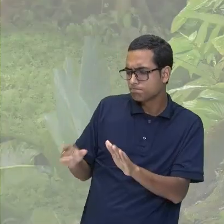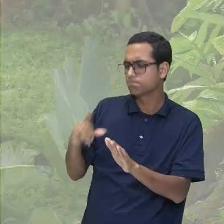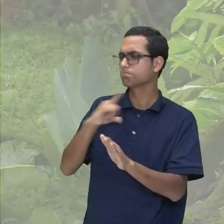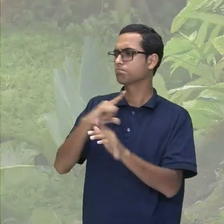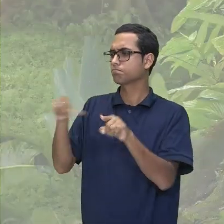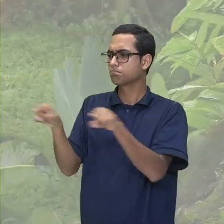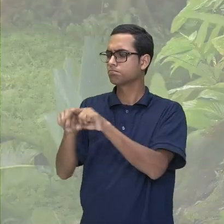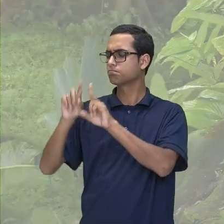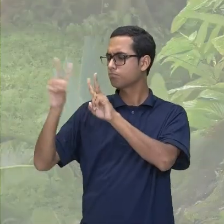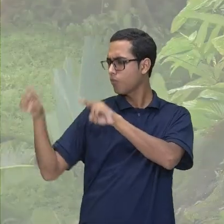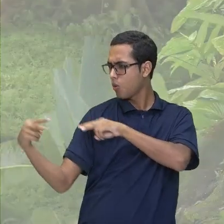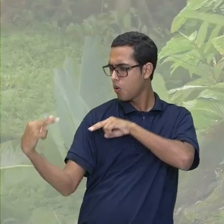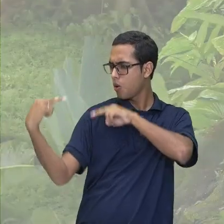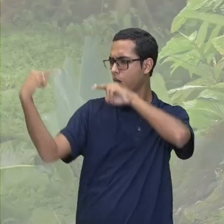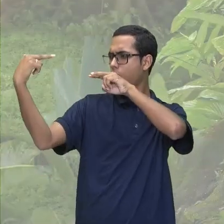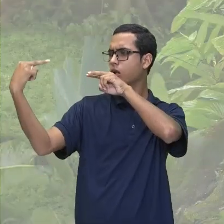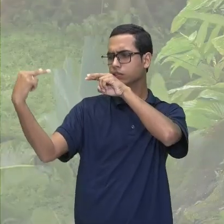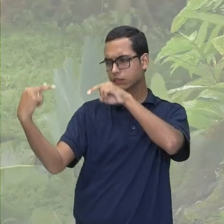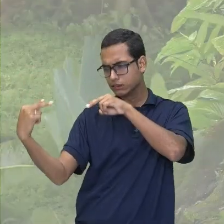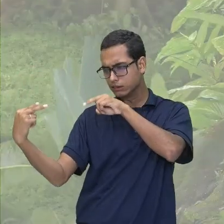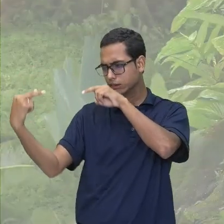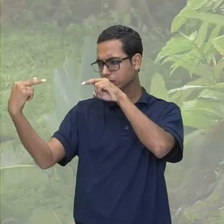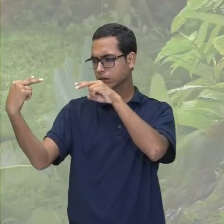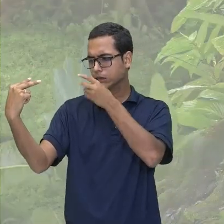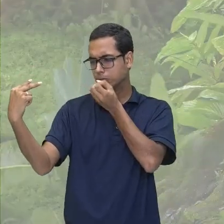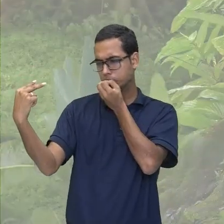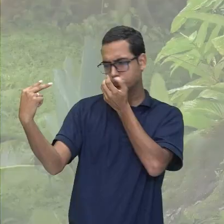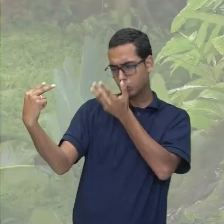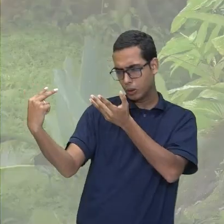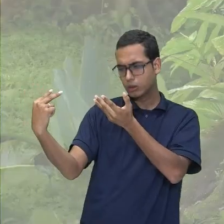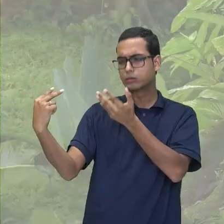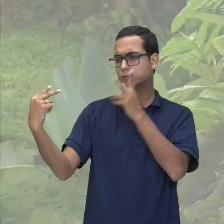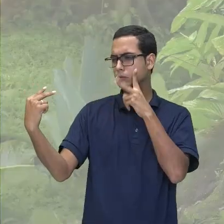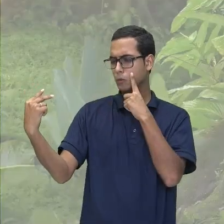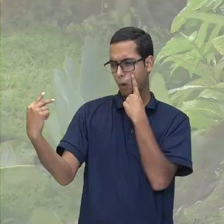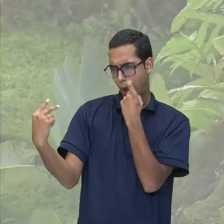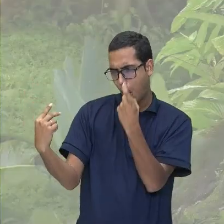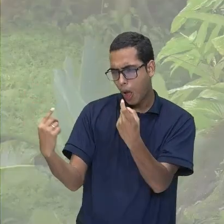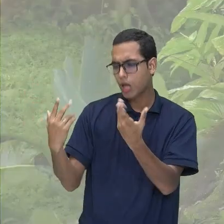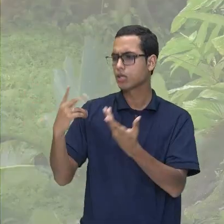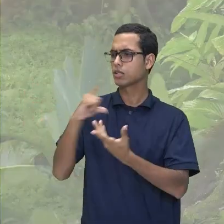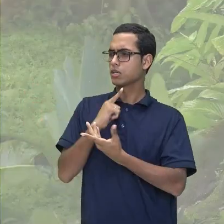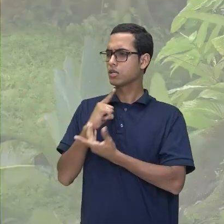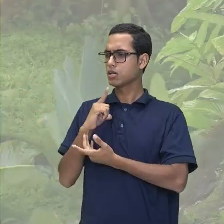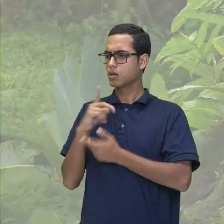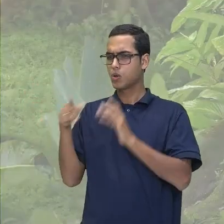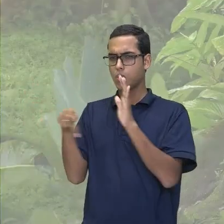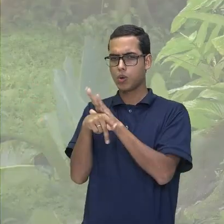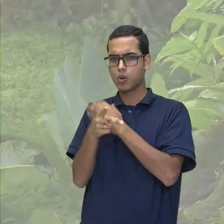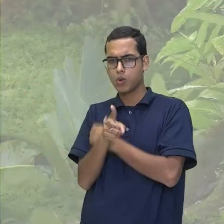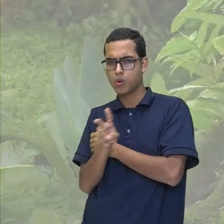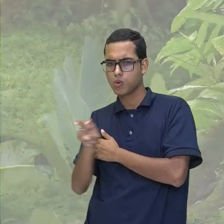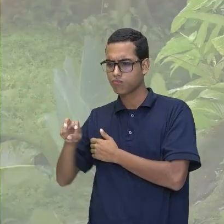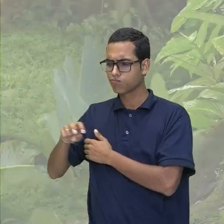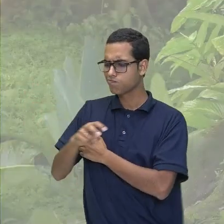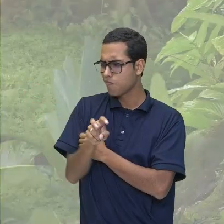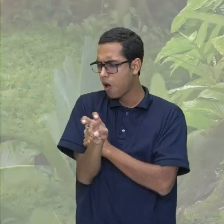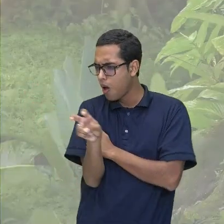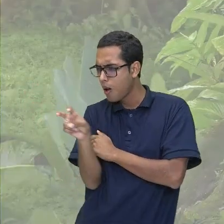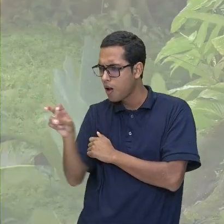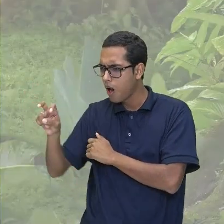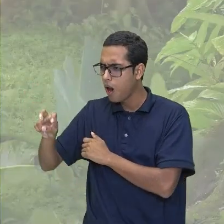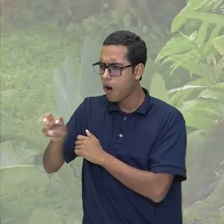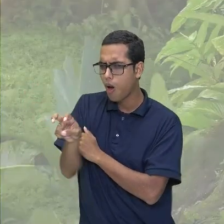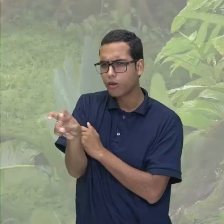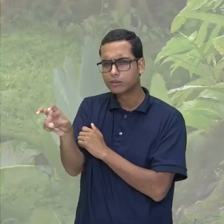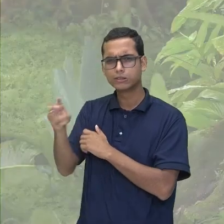um olhar bastante vibrante, né? Você tem um andado, né? Um andado todo